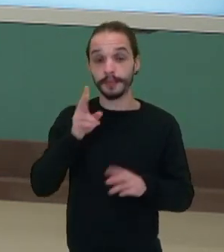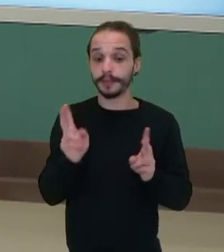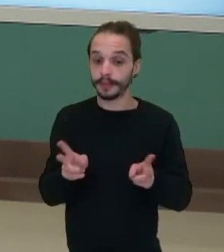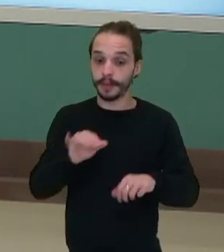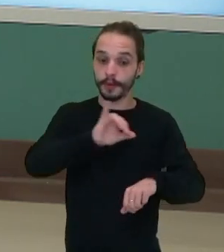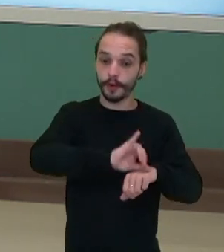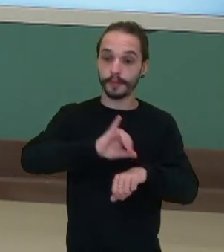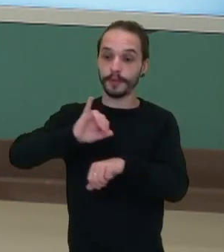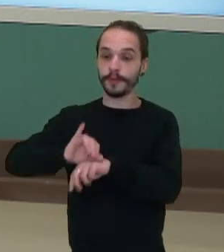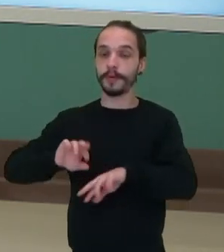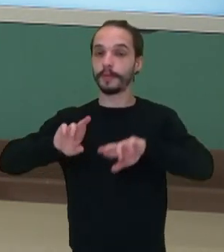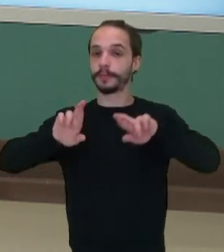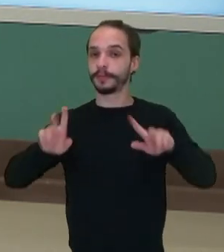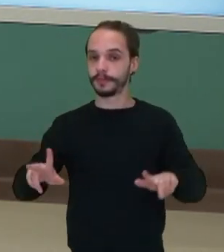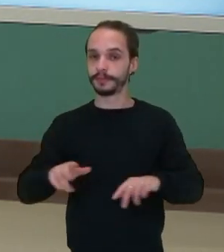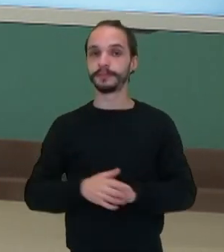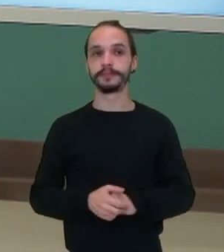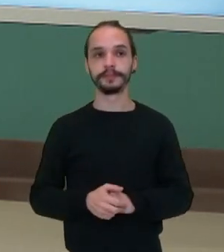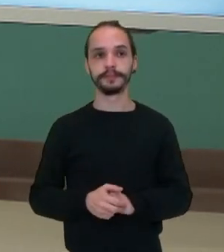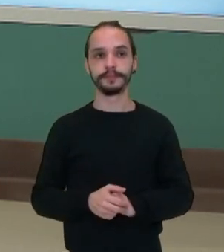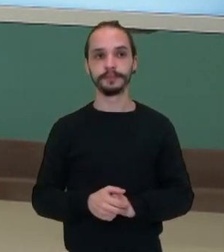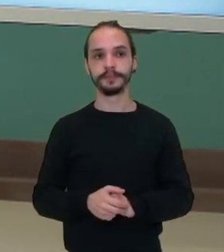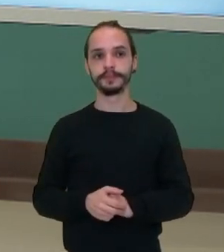contrários, certo? E que